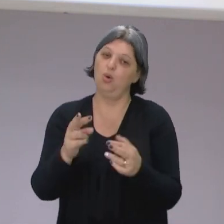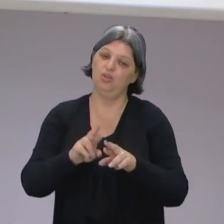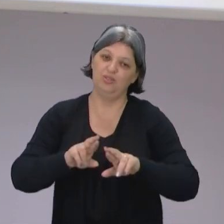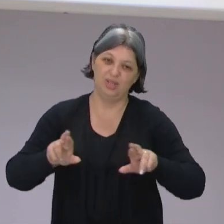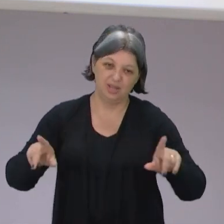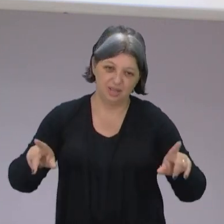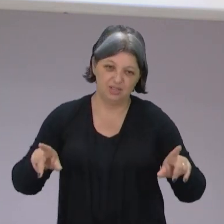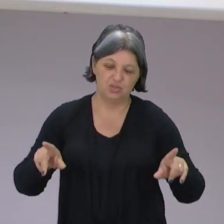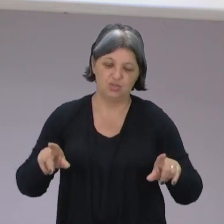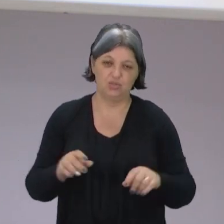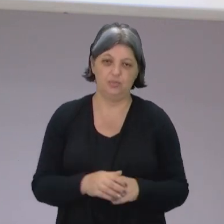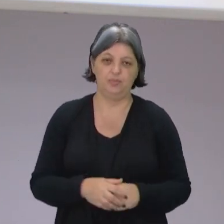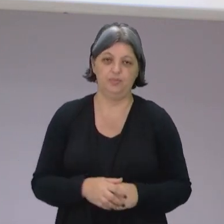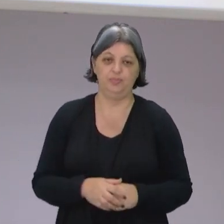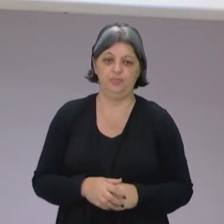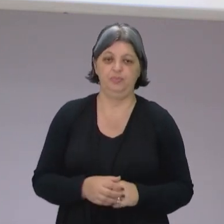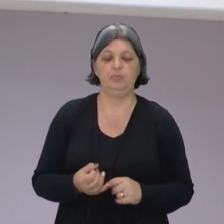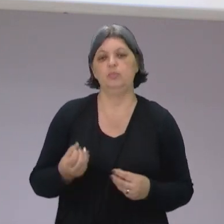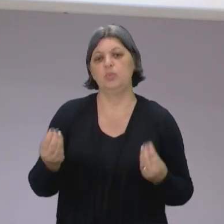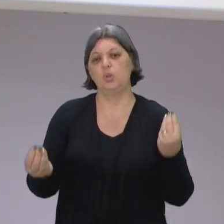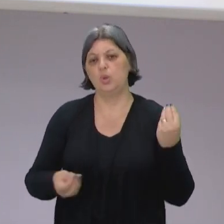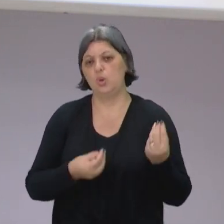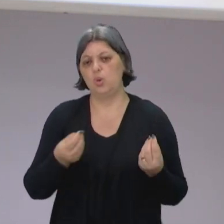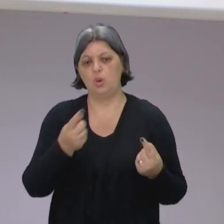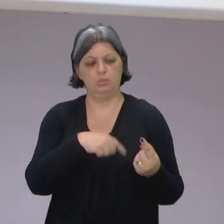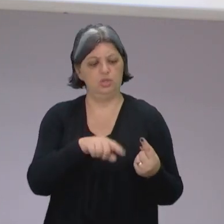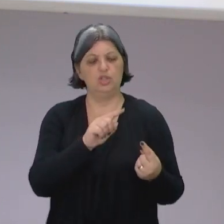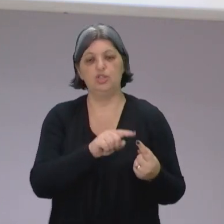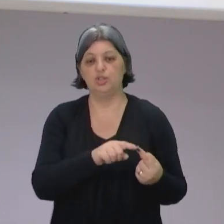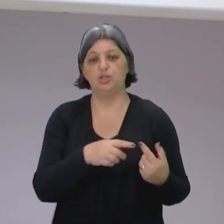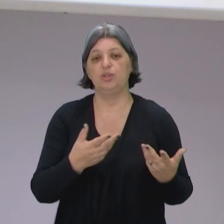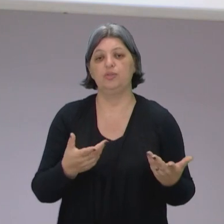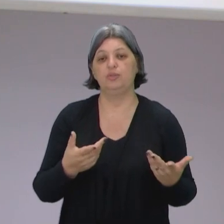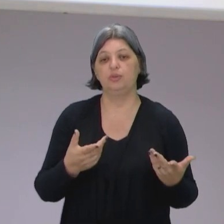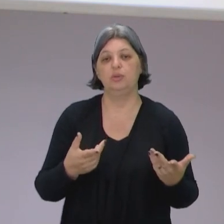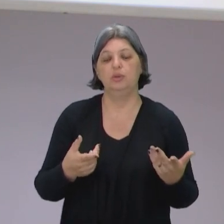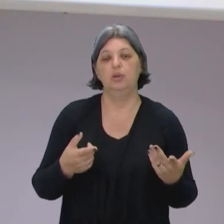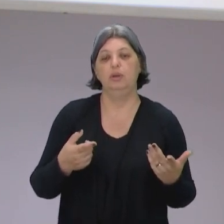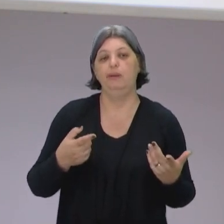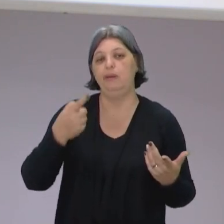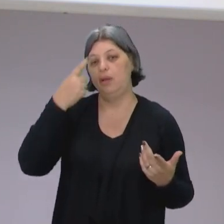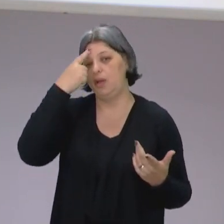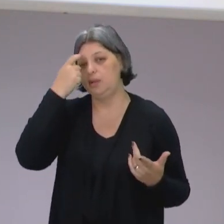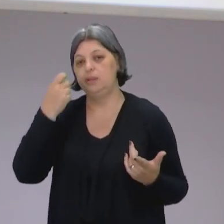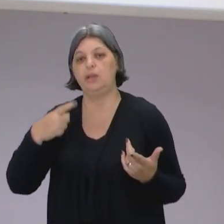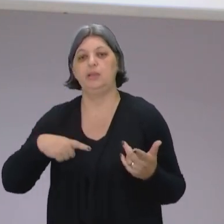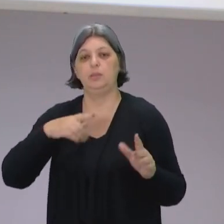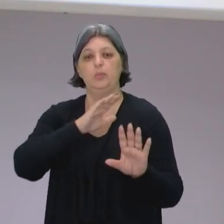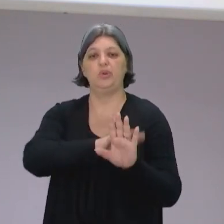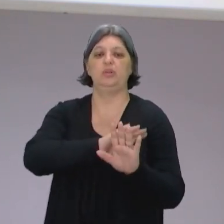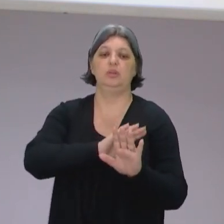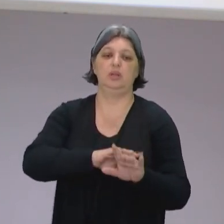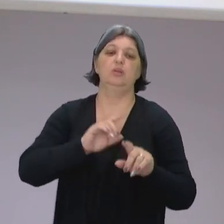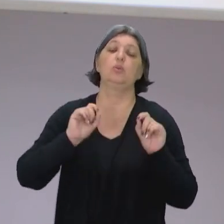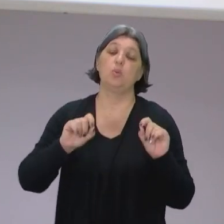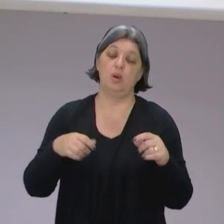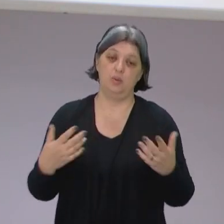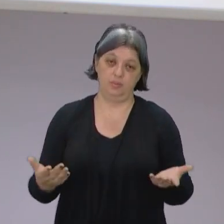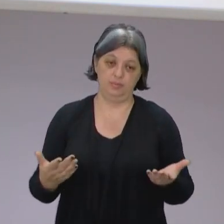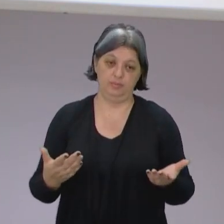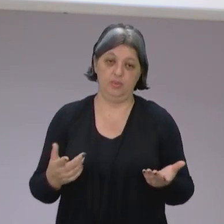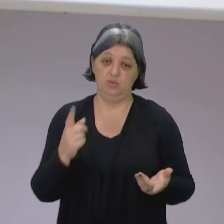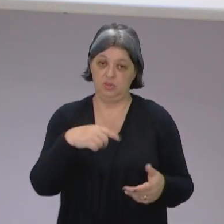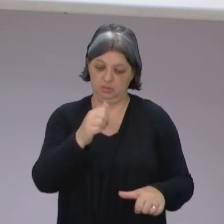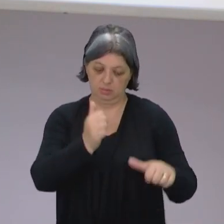de comunicação que você está acessando, qual é a tendência dele, qual que é a ideologia dele e tal, para poder fazer a sua análise e verificar